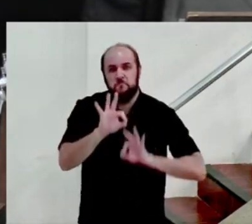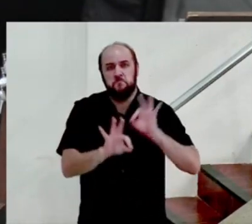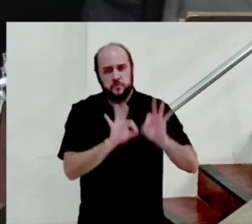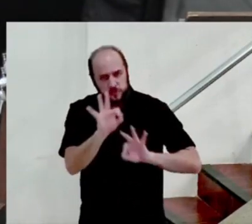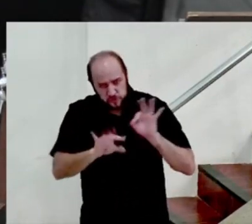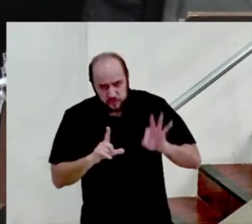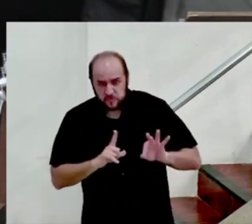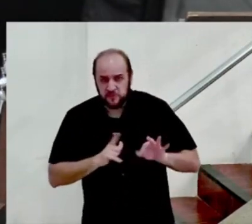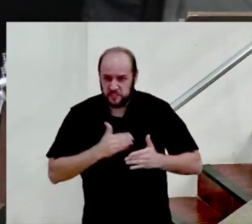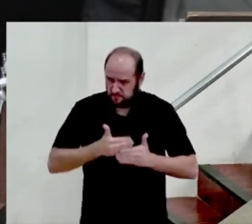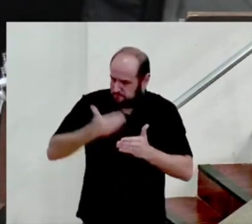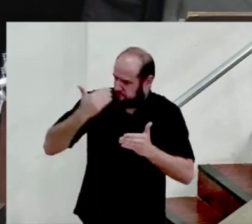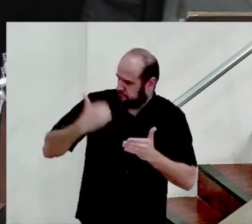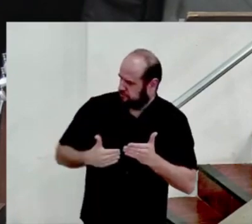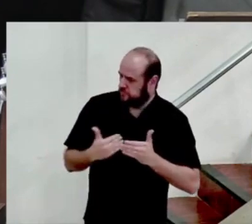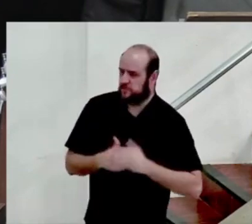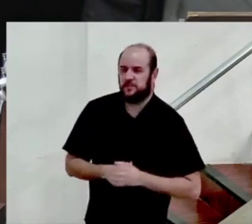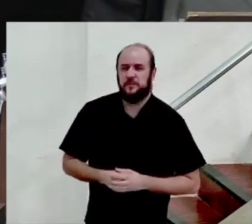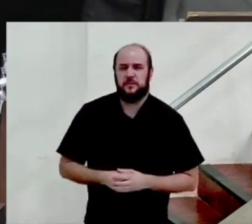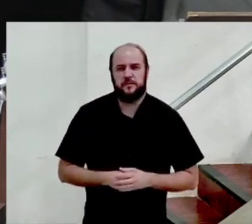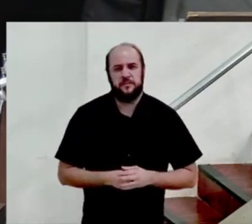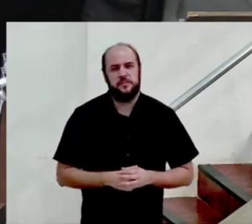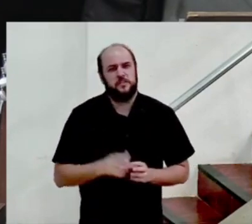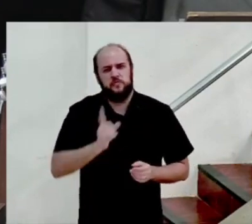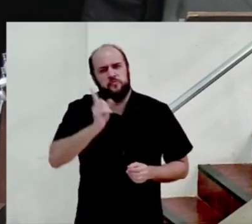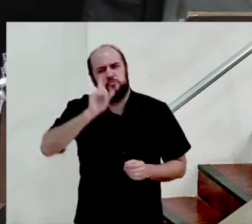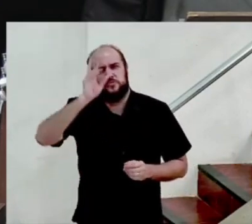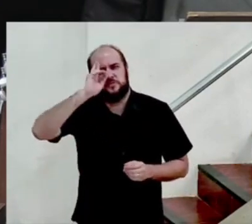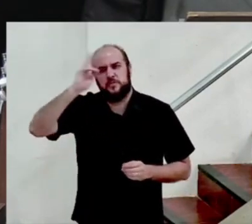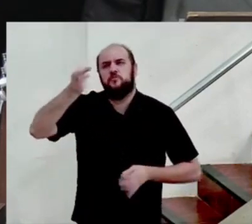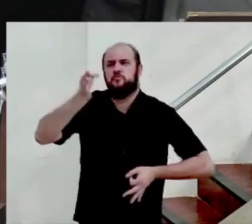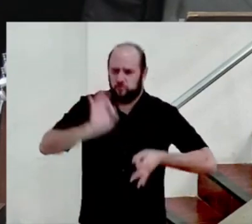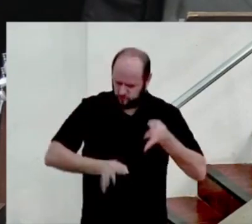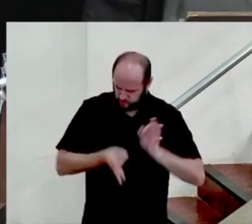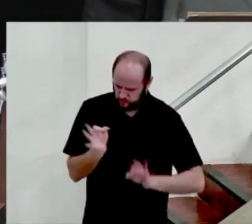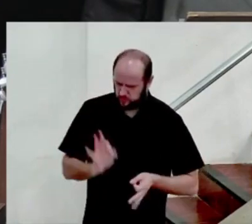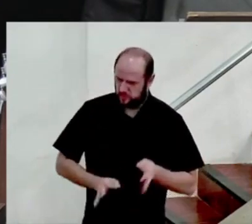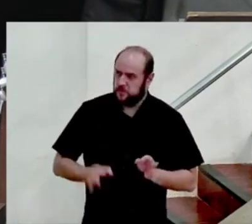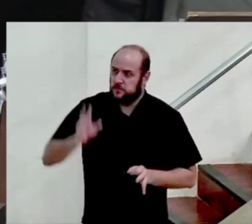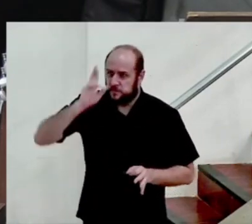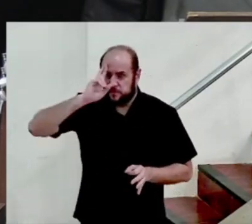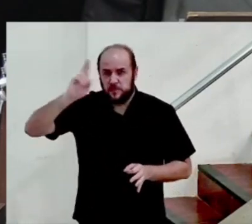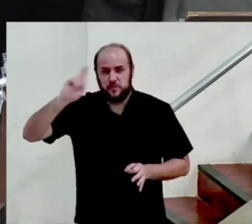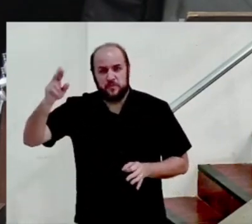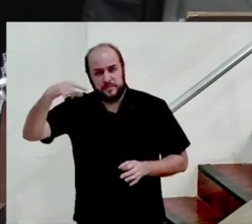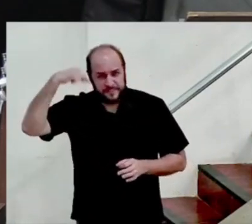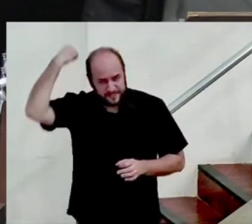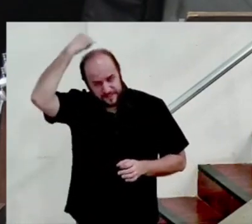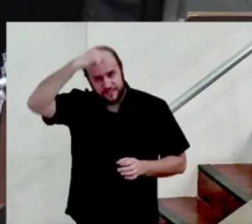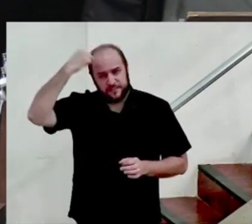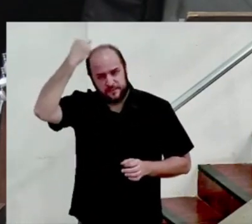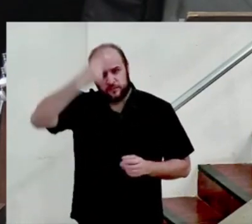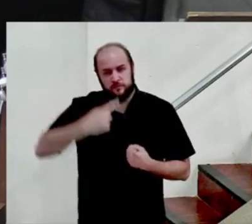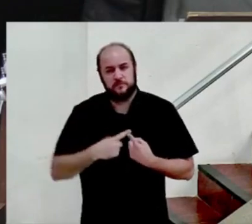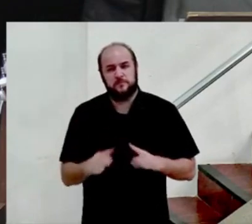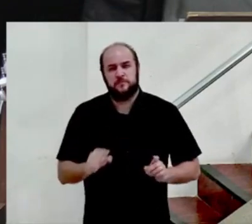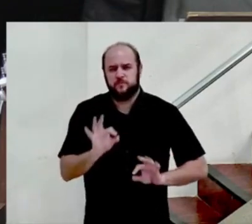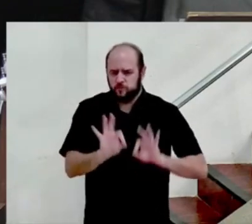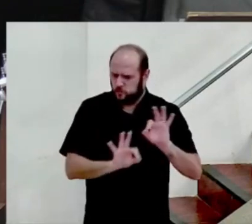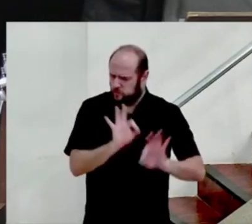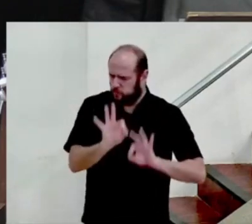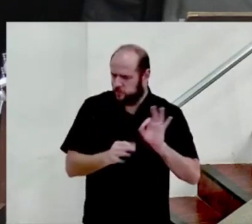por trás disso. Não da parte do Senhor, o seu juízo é justo, é santo, mas são as razões humanas,